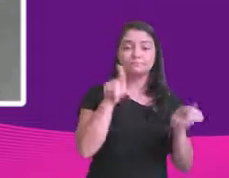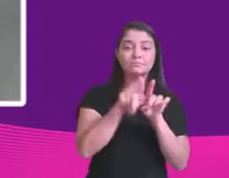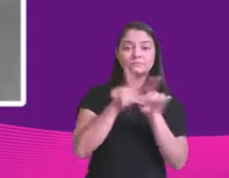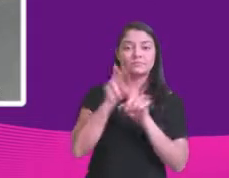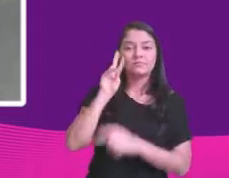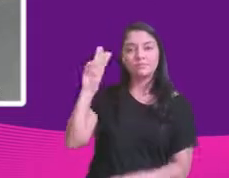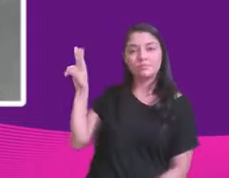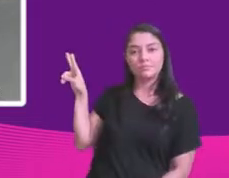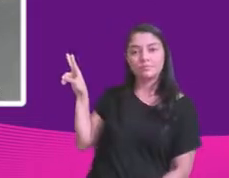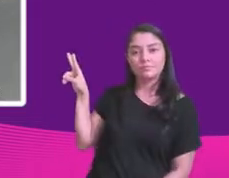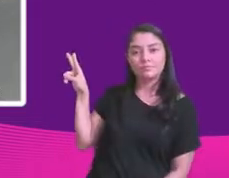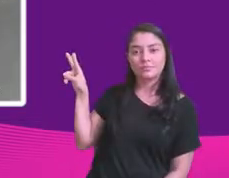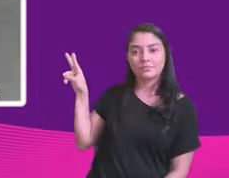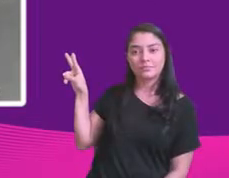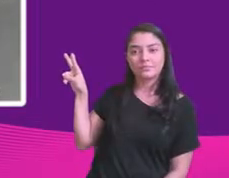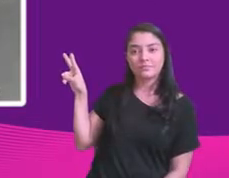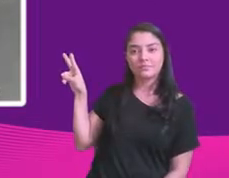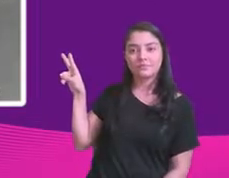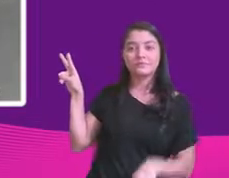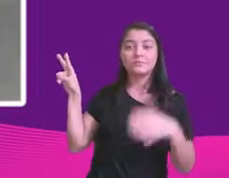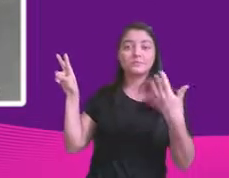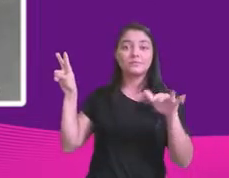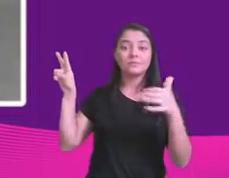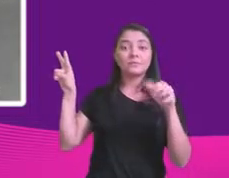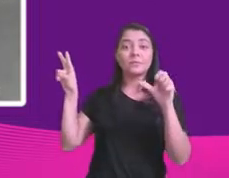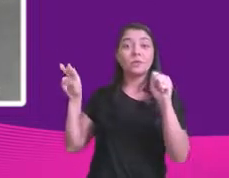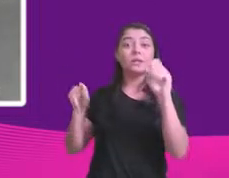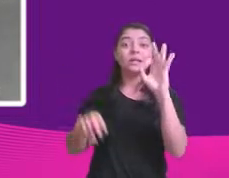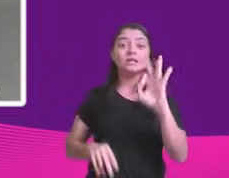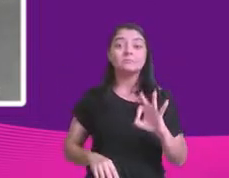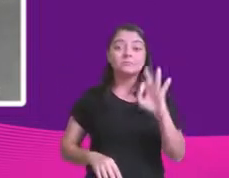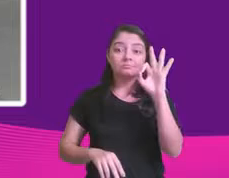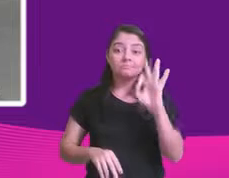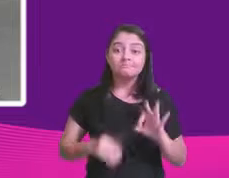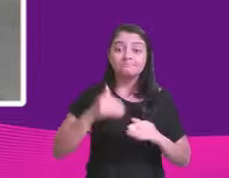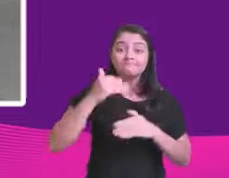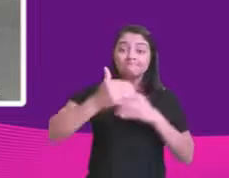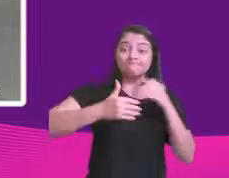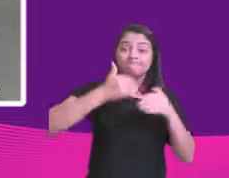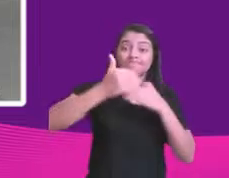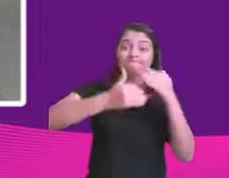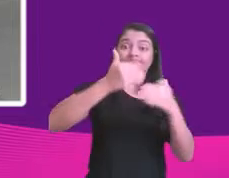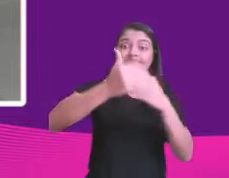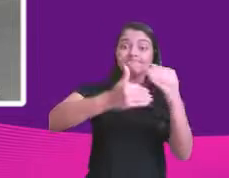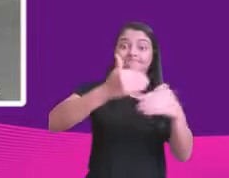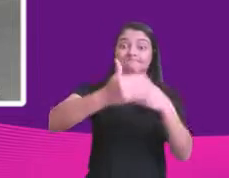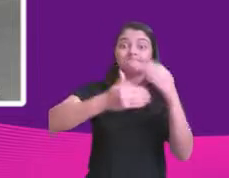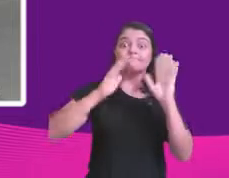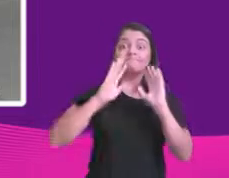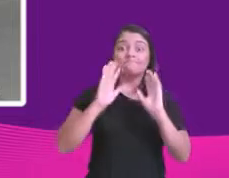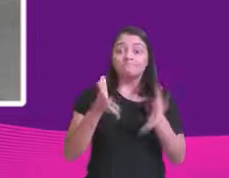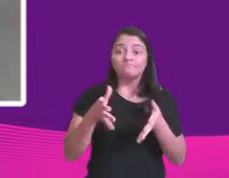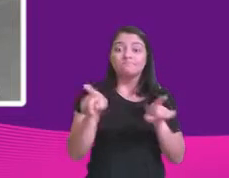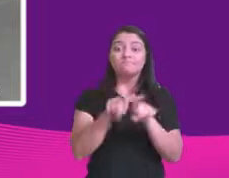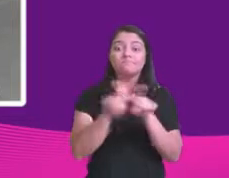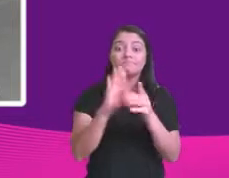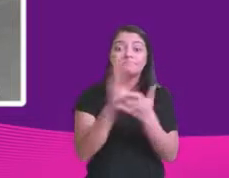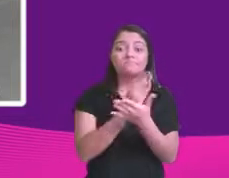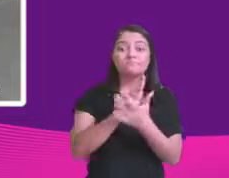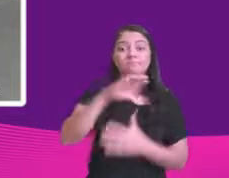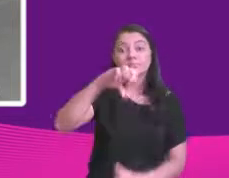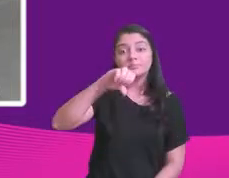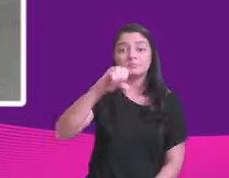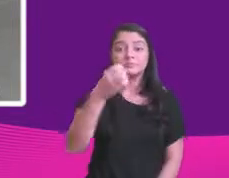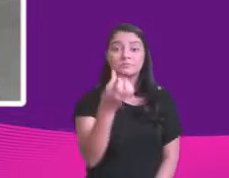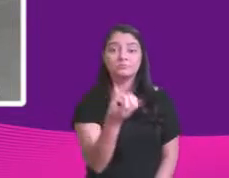dos tumores de ovário são pegos em estágios avançados, uma sobrevida, quando estágio inicial, que é raro, de 96%, mas não tem